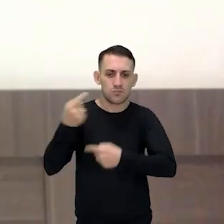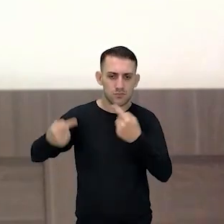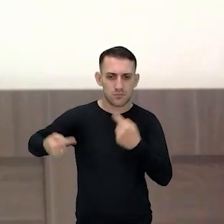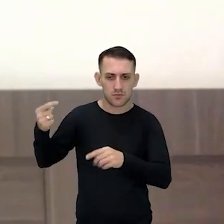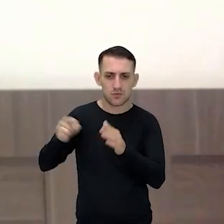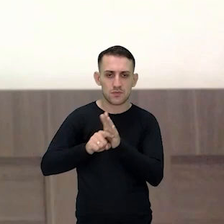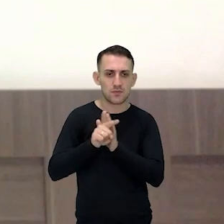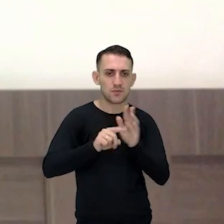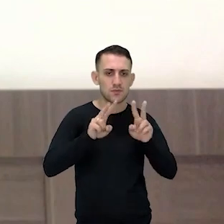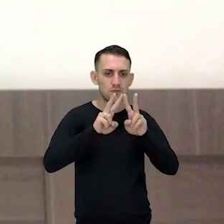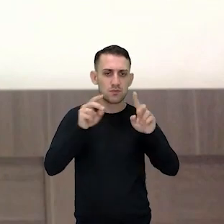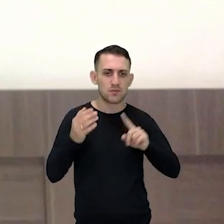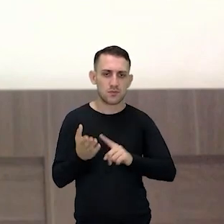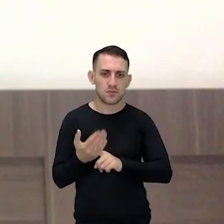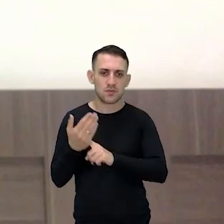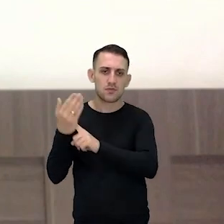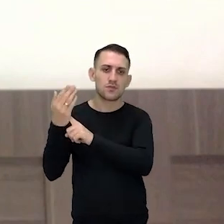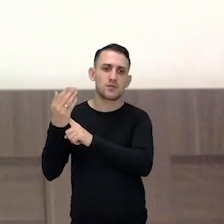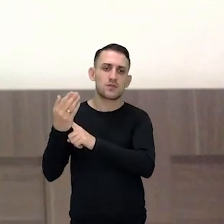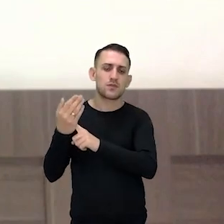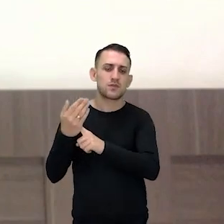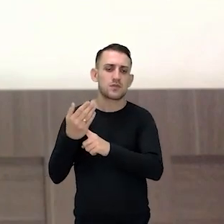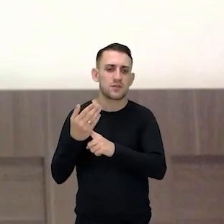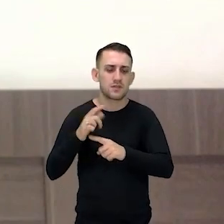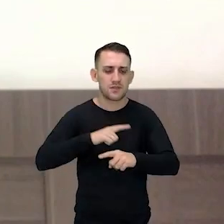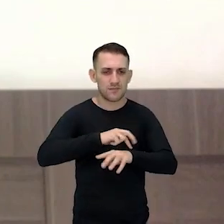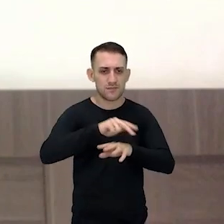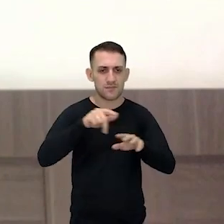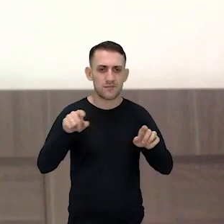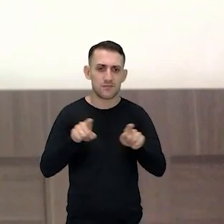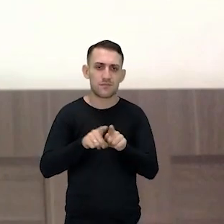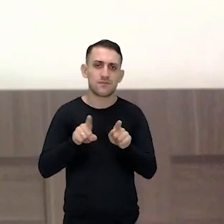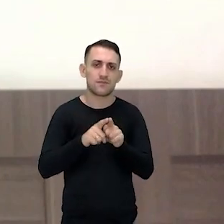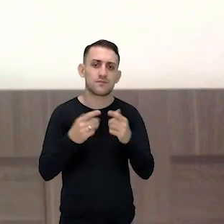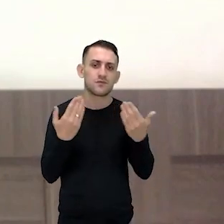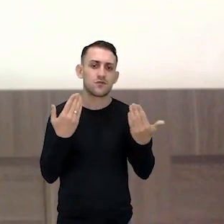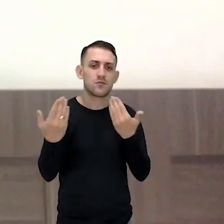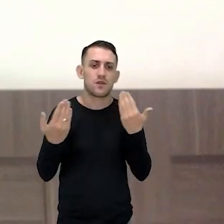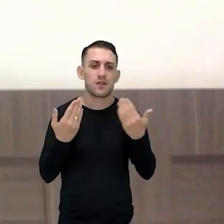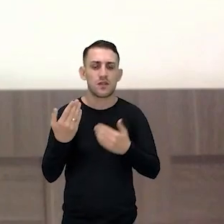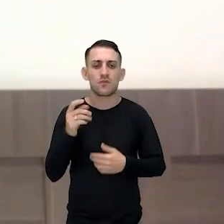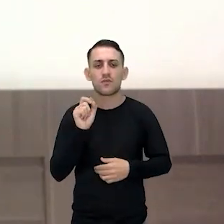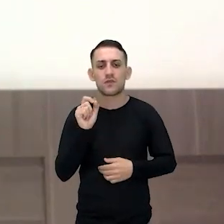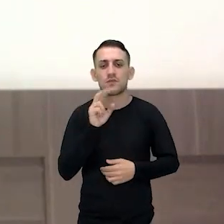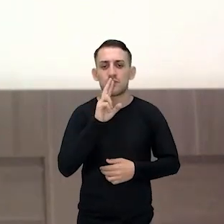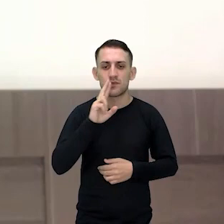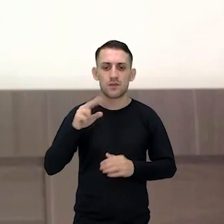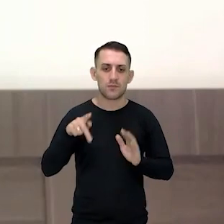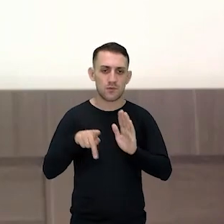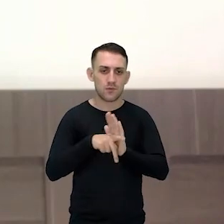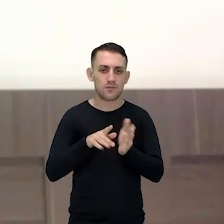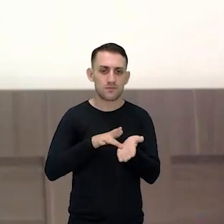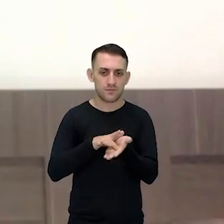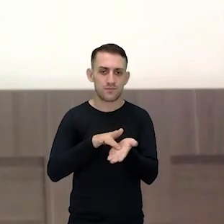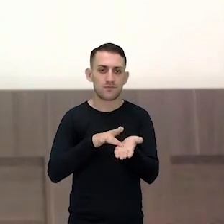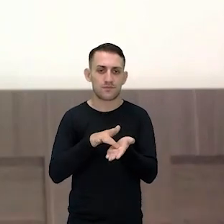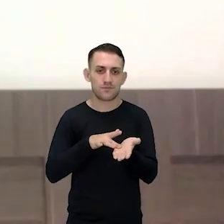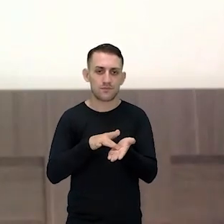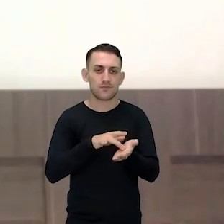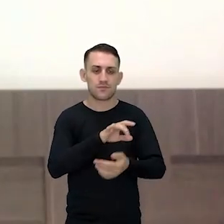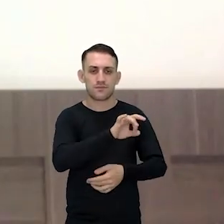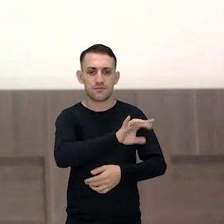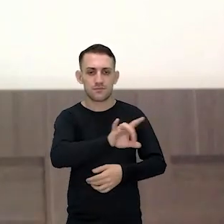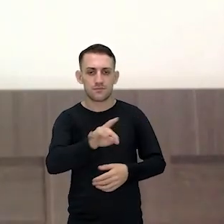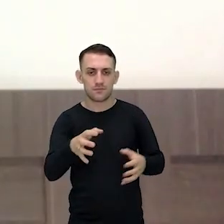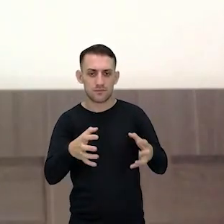sobre tecnologia de manipulação de DNA e também comparar os resultados da simulação da eletroforese de cada